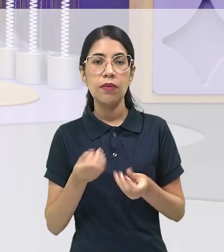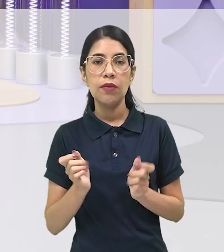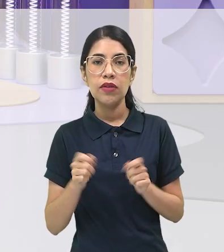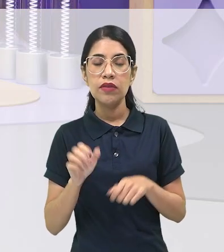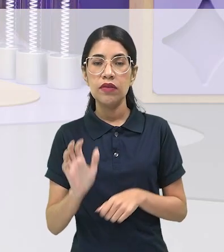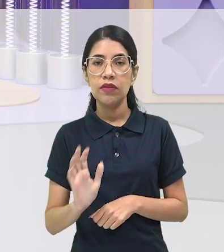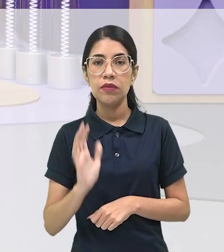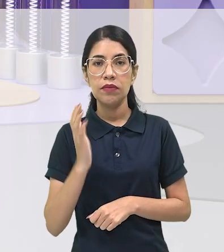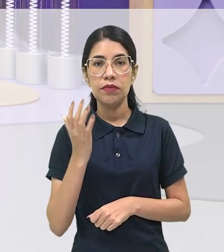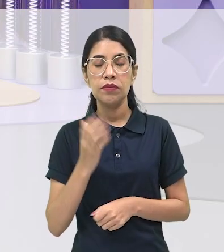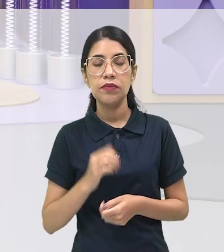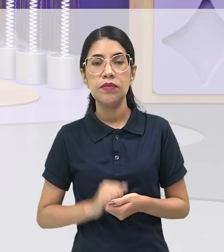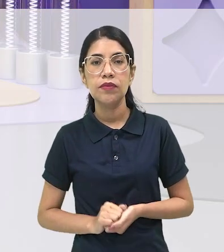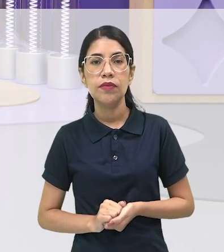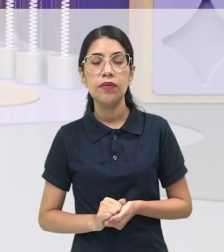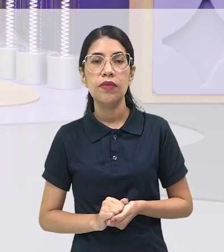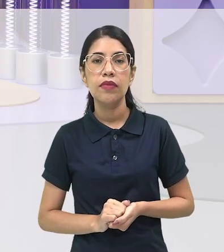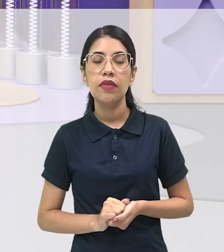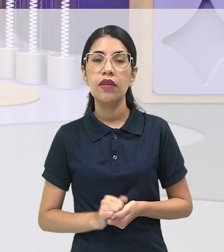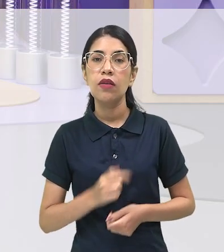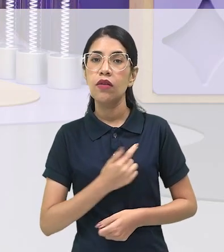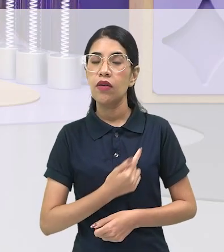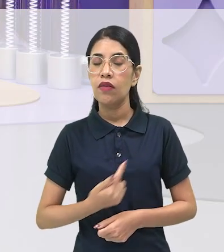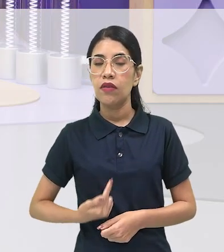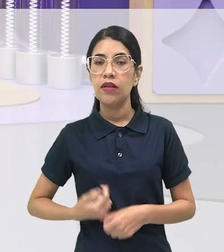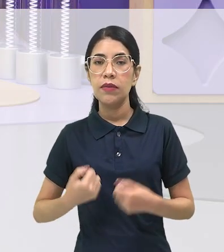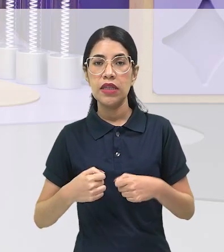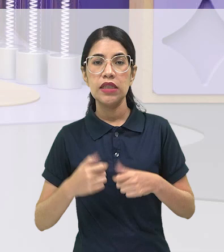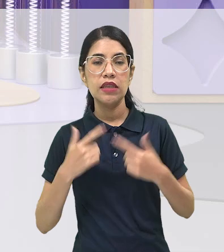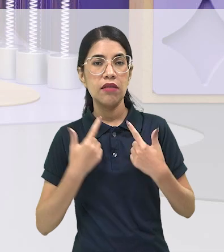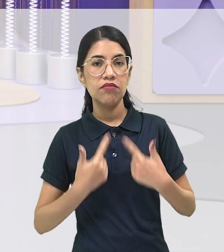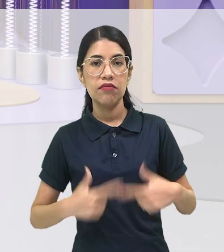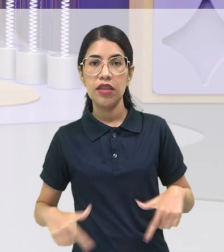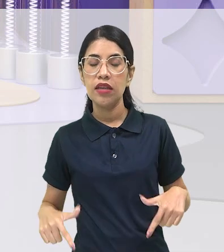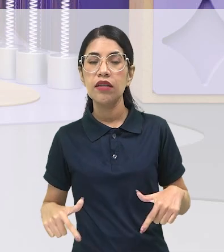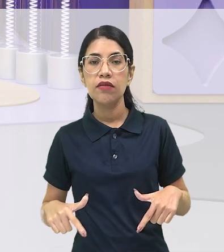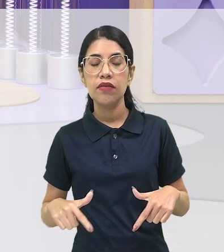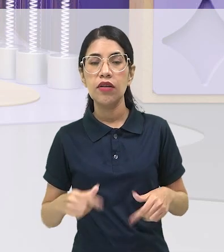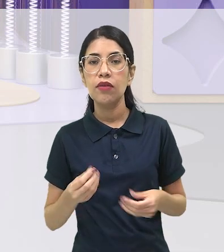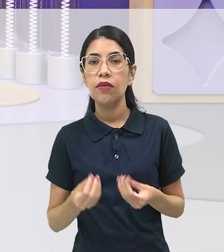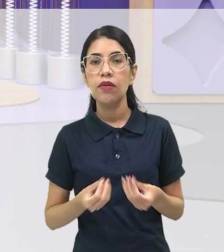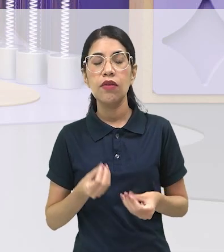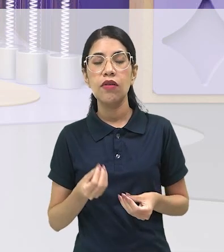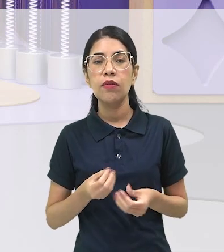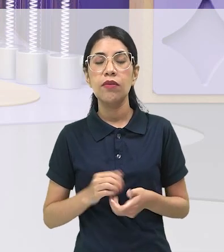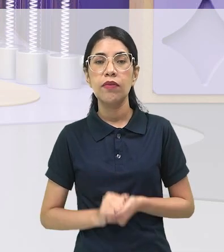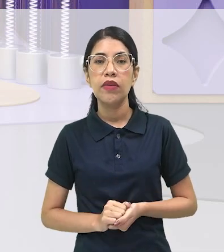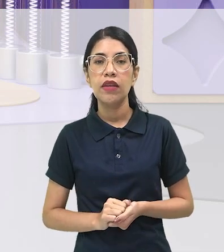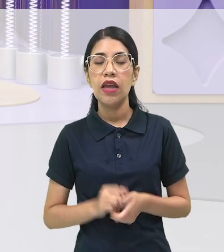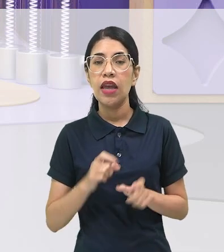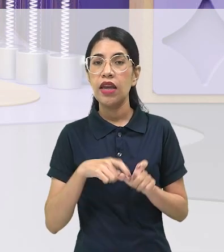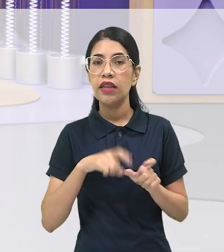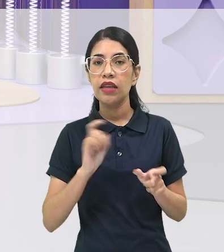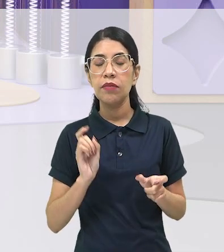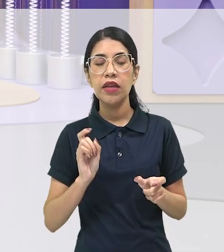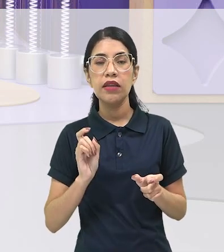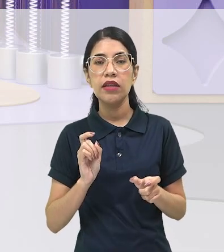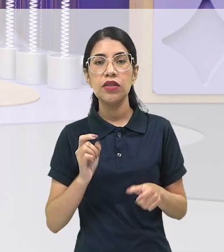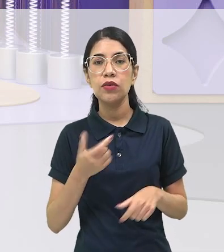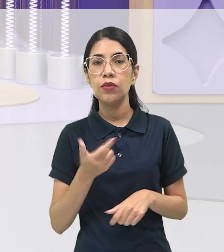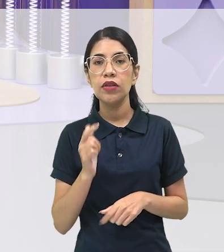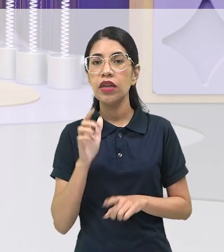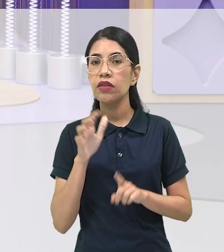realizada, seja melhor desenvolvida, o Estado precisa ser laico, né? Ou seja, é um Estado que é independente da